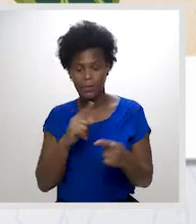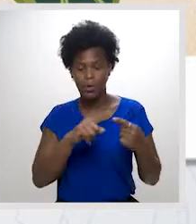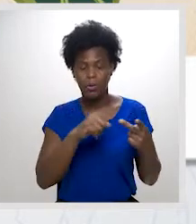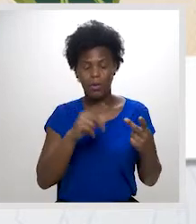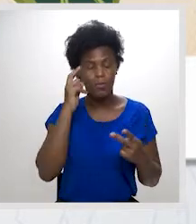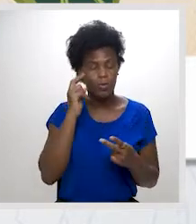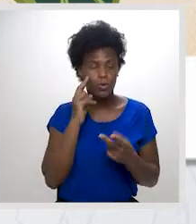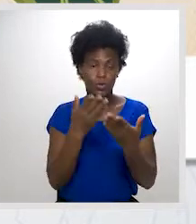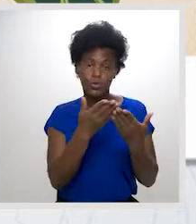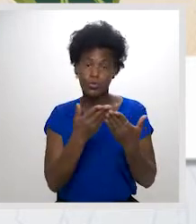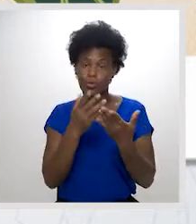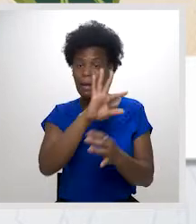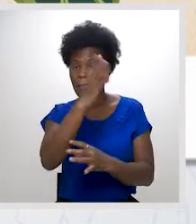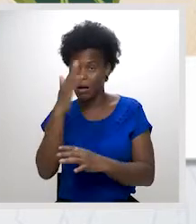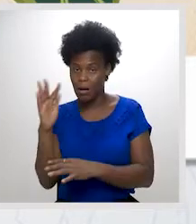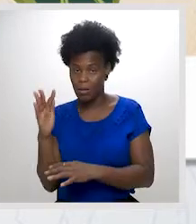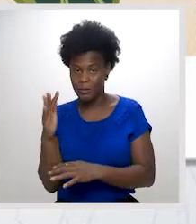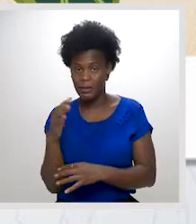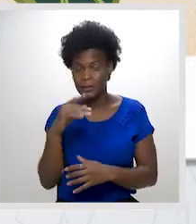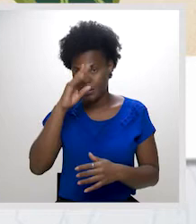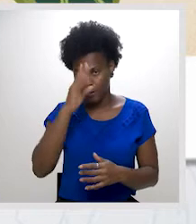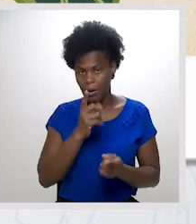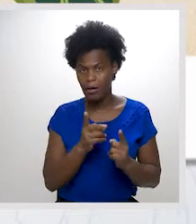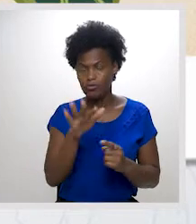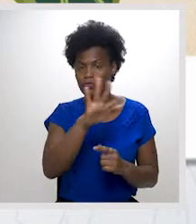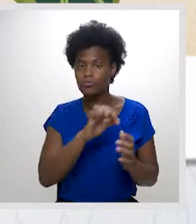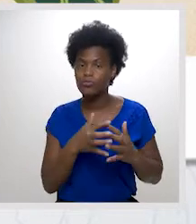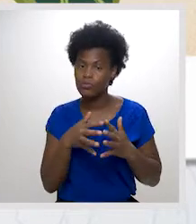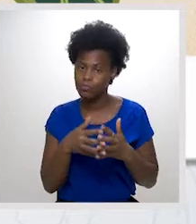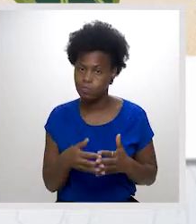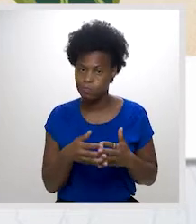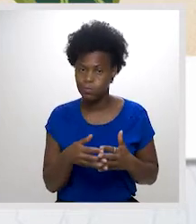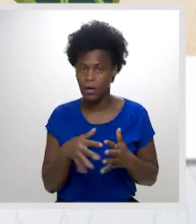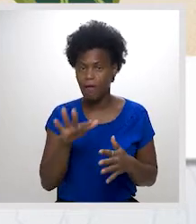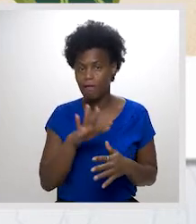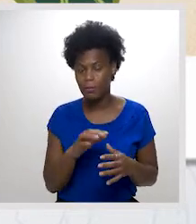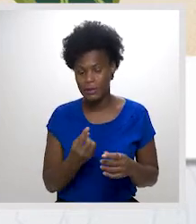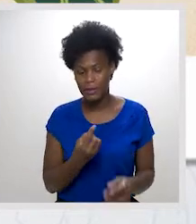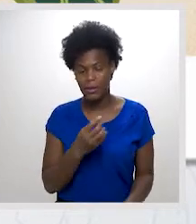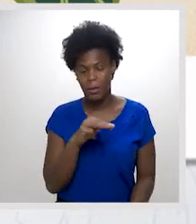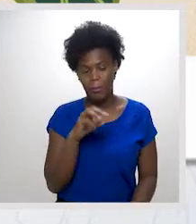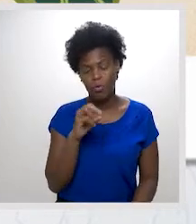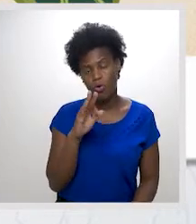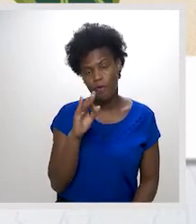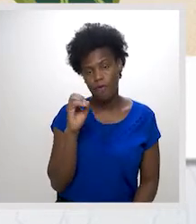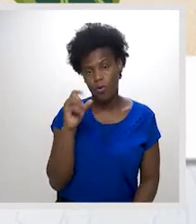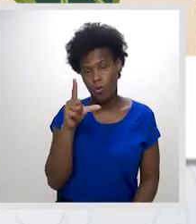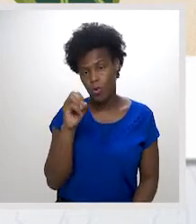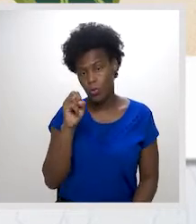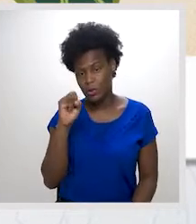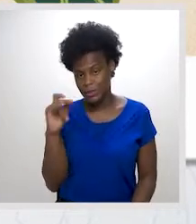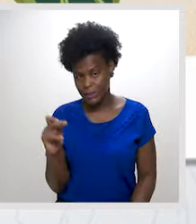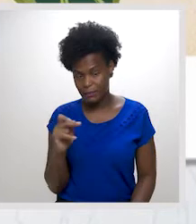Ramo da biologia que estuda as plantas, tendo em consideração a sua estrutura morfologia, fisiologia